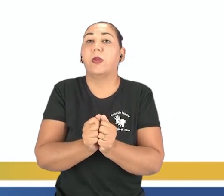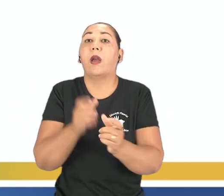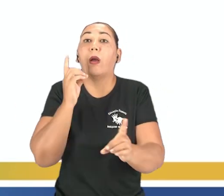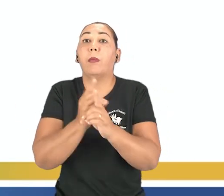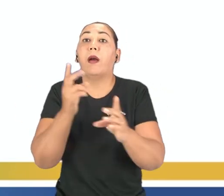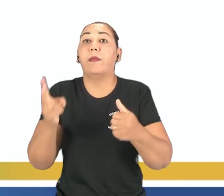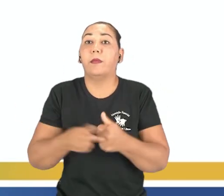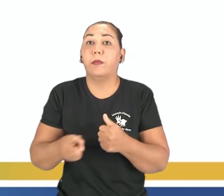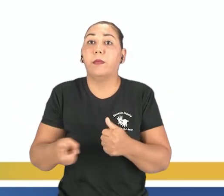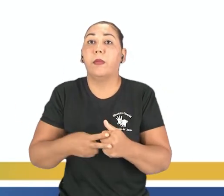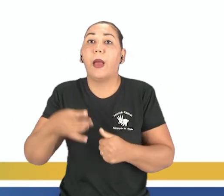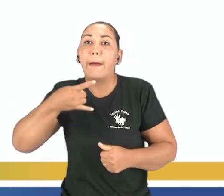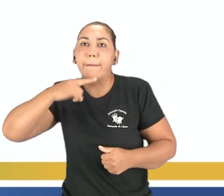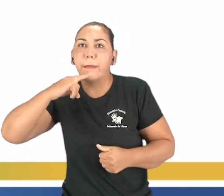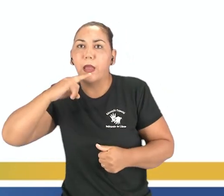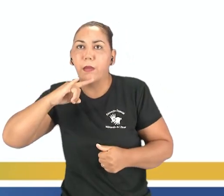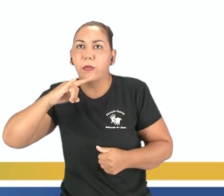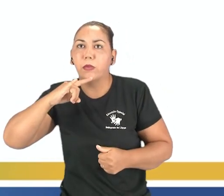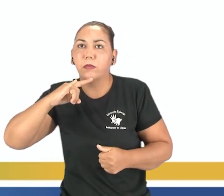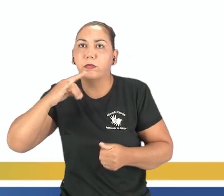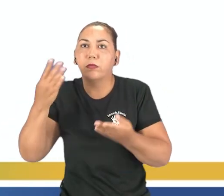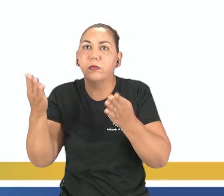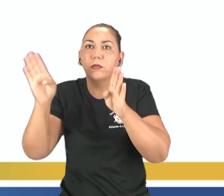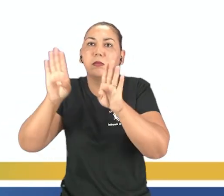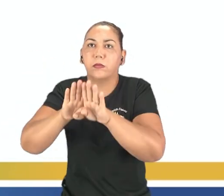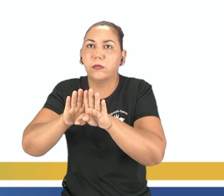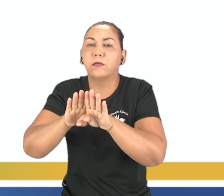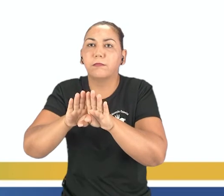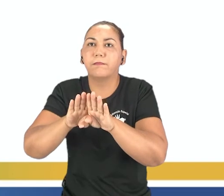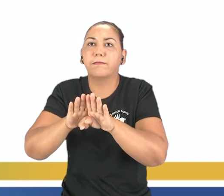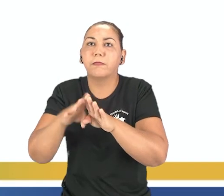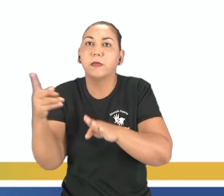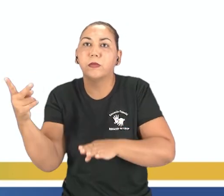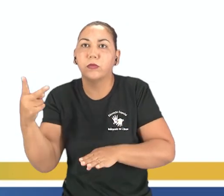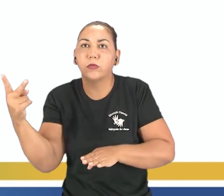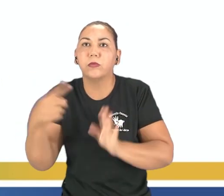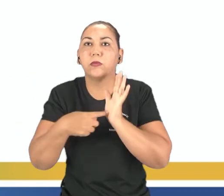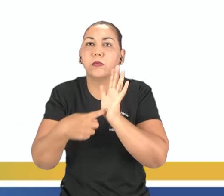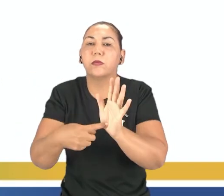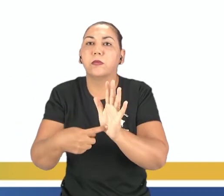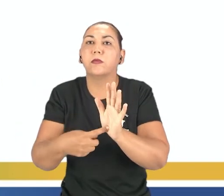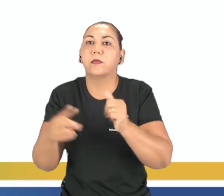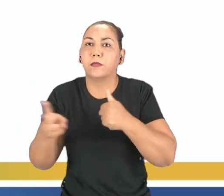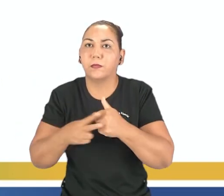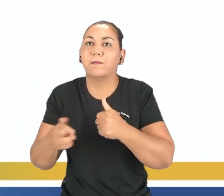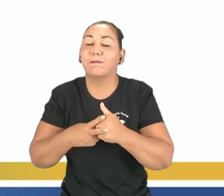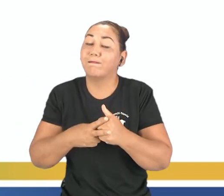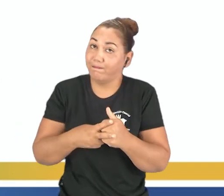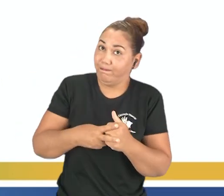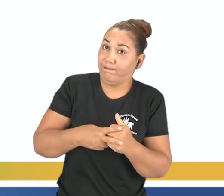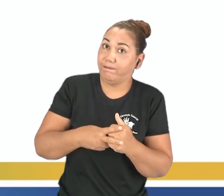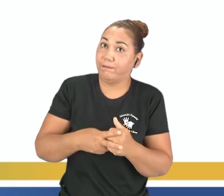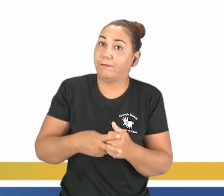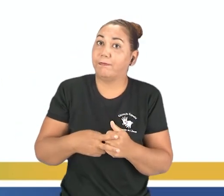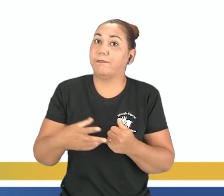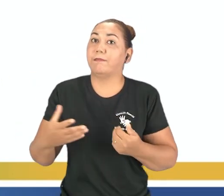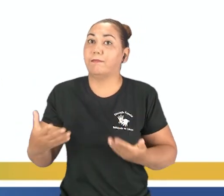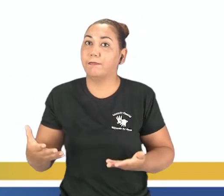verbos. Bebam e estou fechando. 2 representações verbais. Logo, nós temos